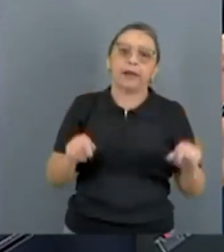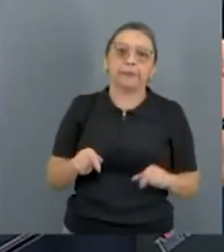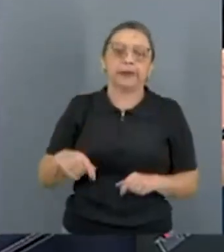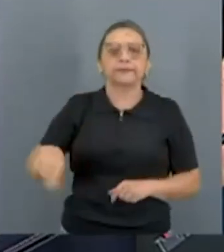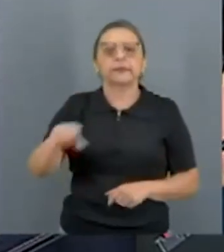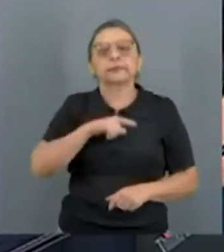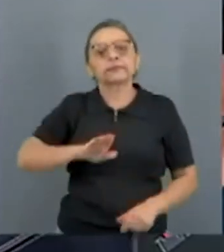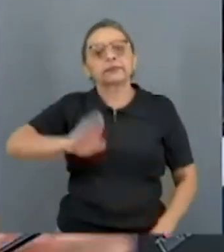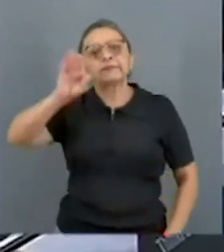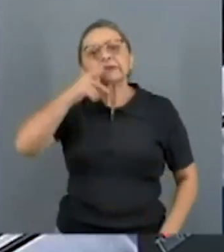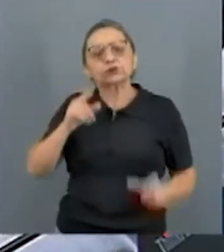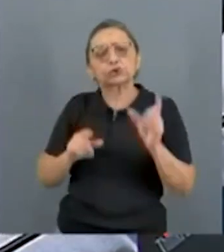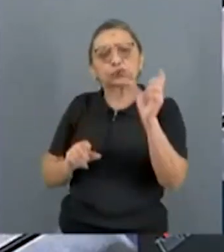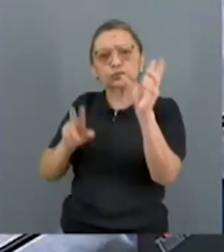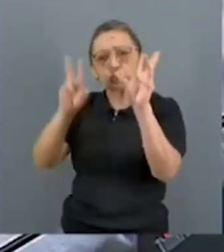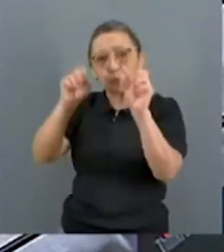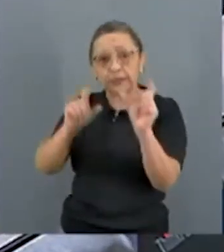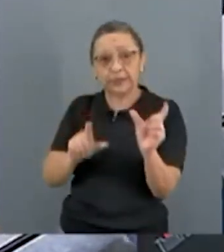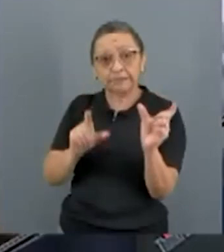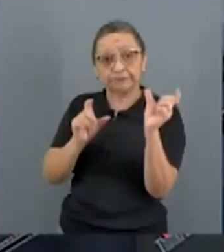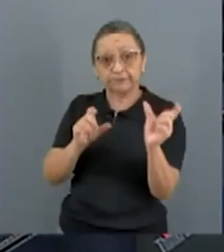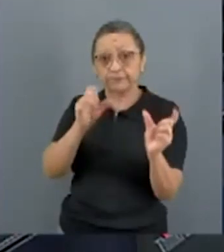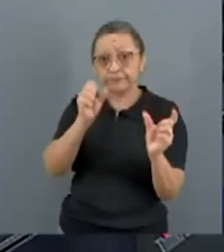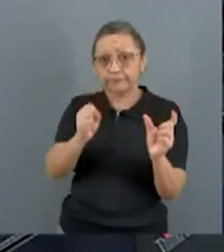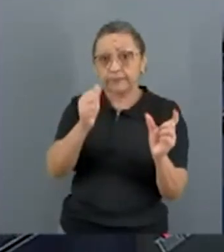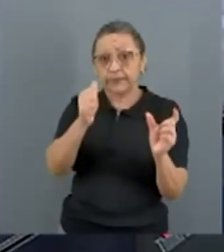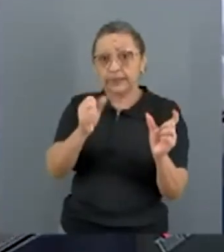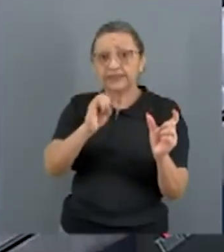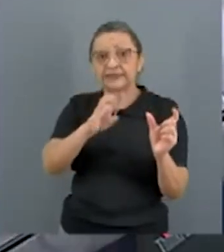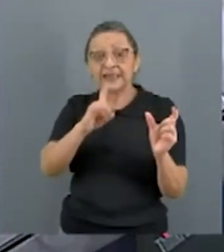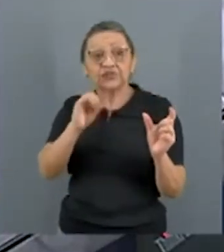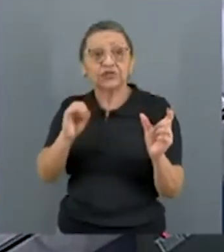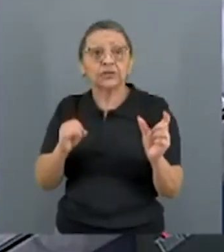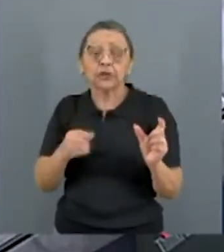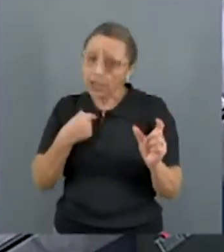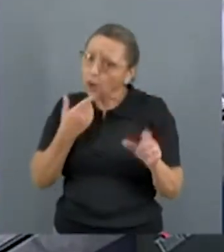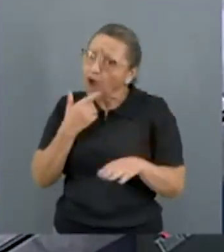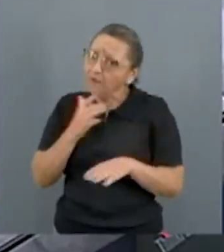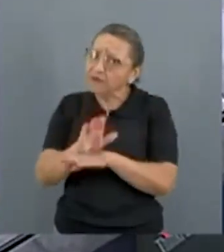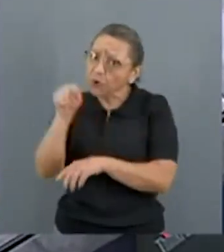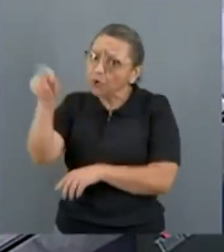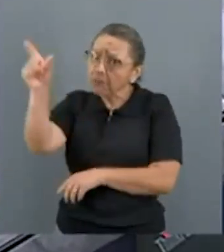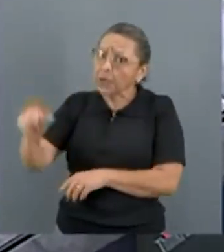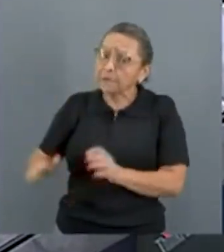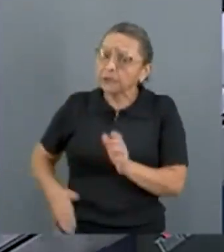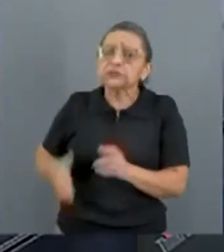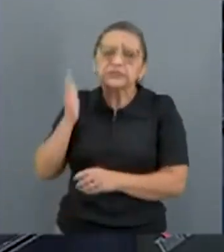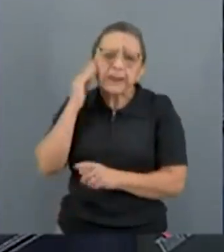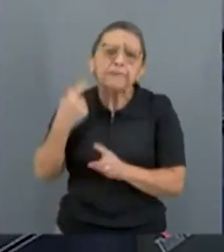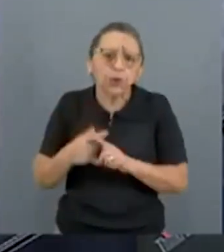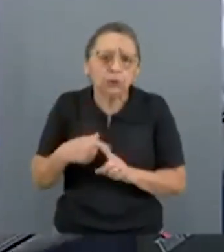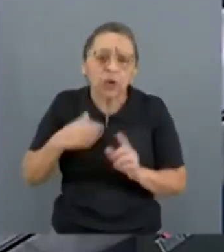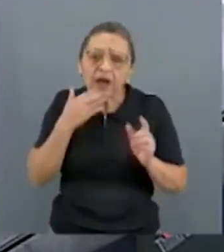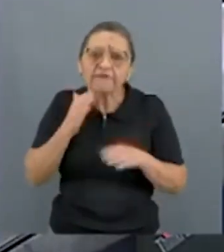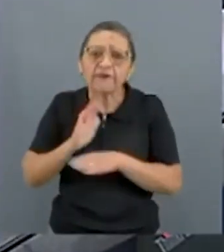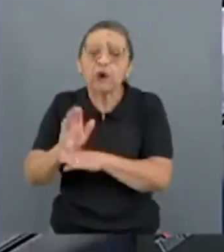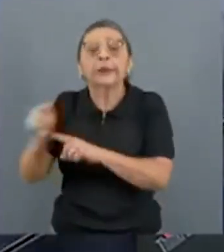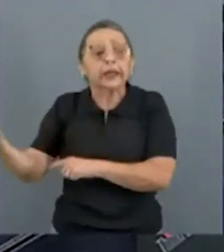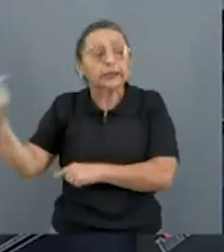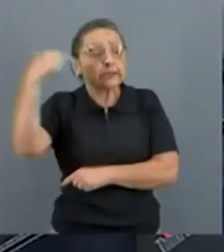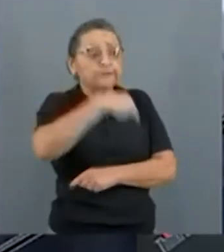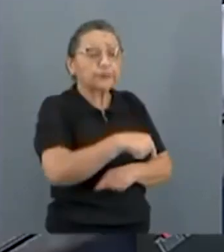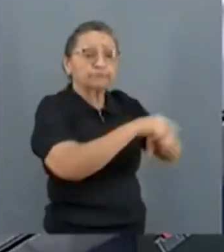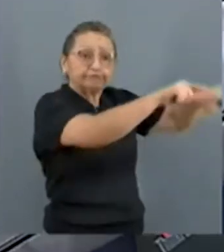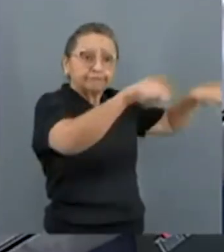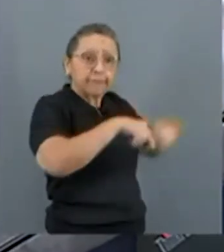sobre a saidinha, deixar bem claro. Vamos fazer, eu sou a favor da saidinha para bandido, para vagabundo. Sabe como é que eu sou a favor? Para eles poderem capinar um lote, dar